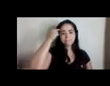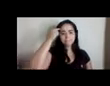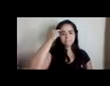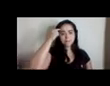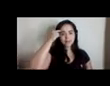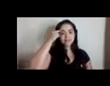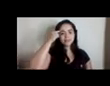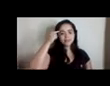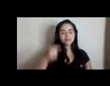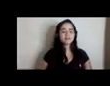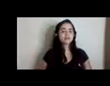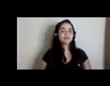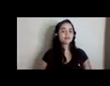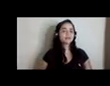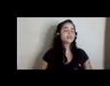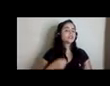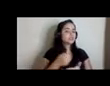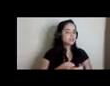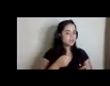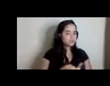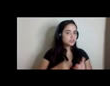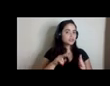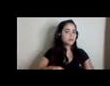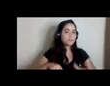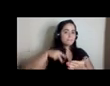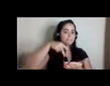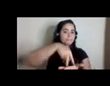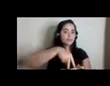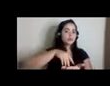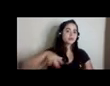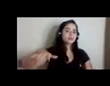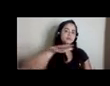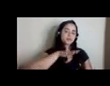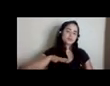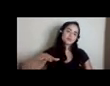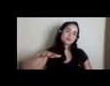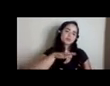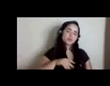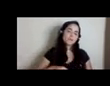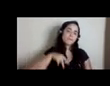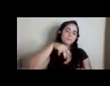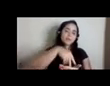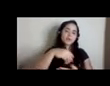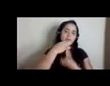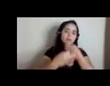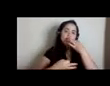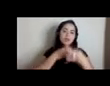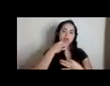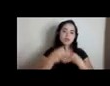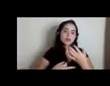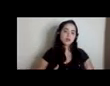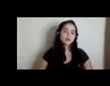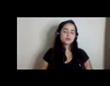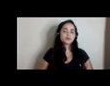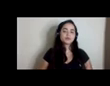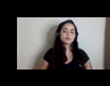como movimento de posicionamento social, de posicionamento crítico, né? Daí